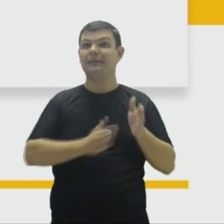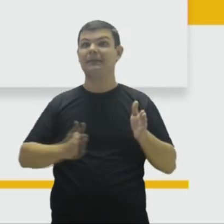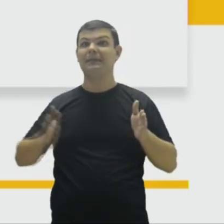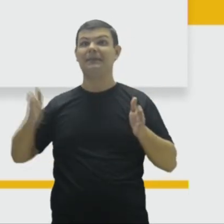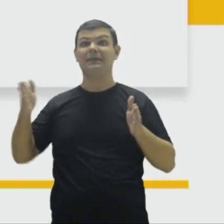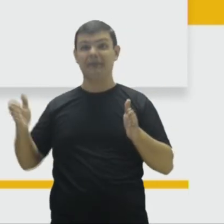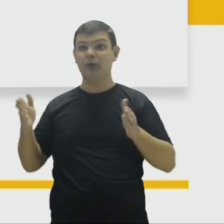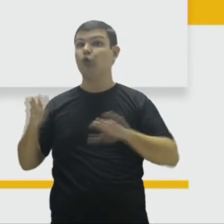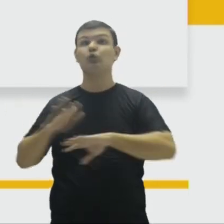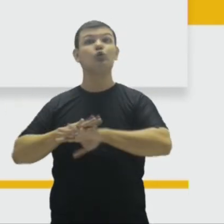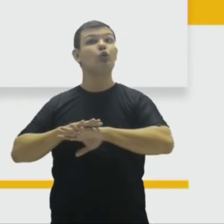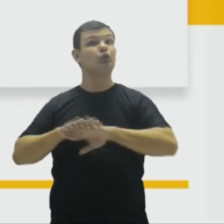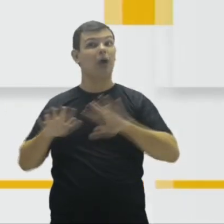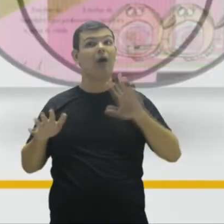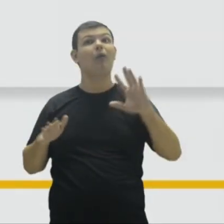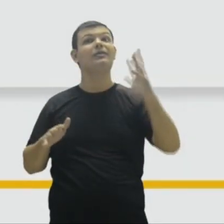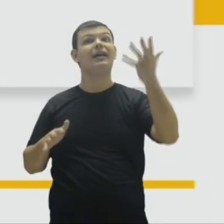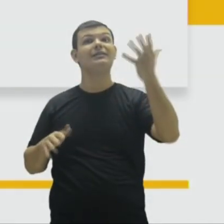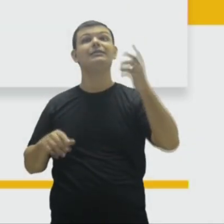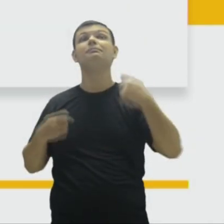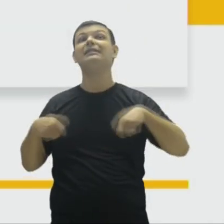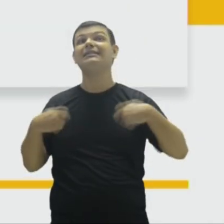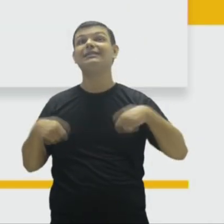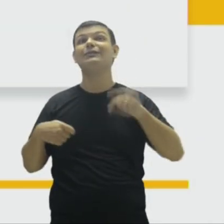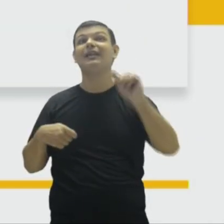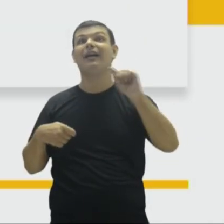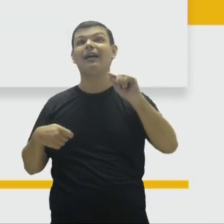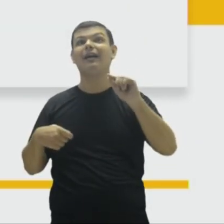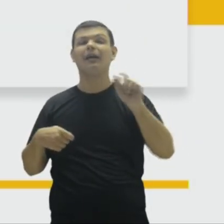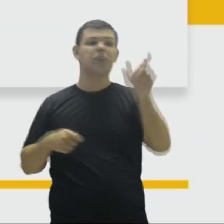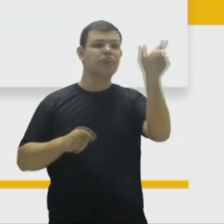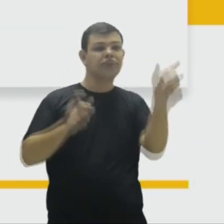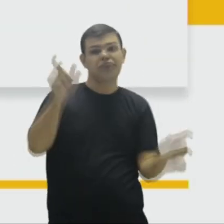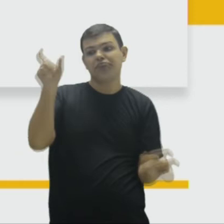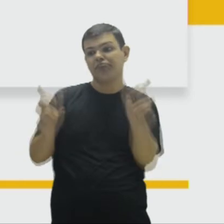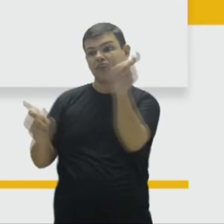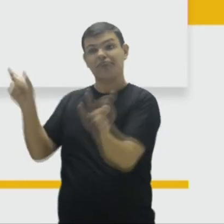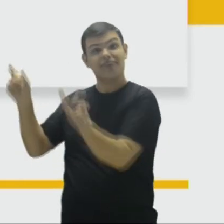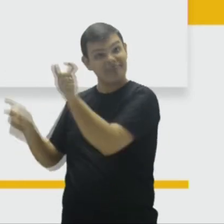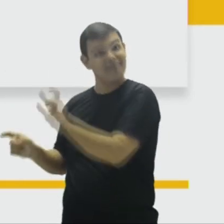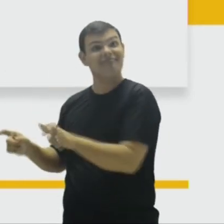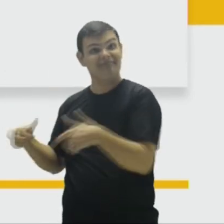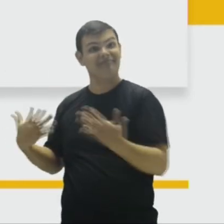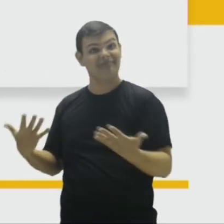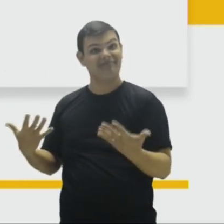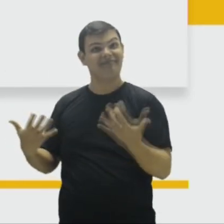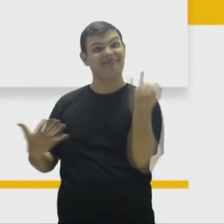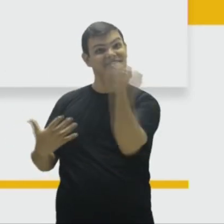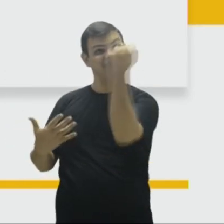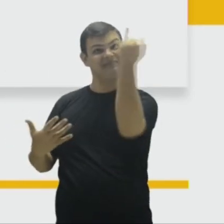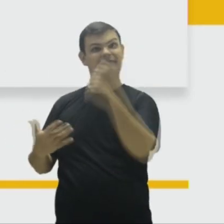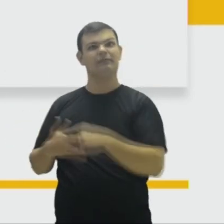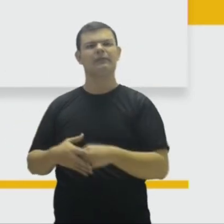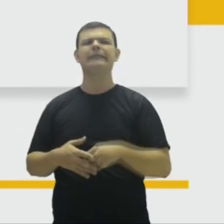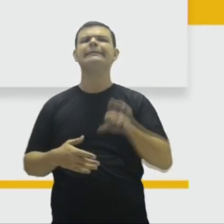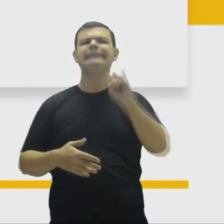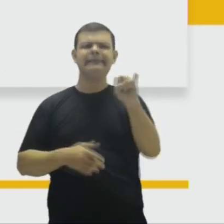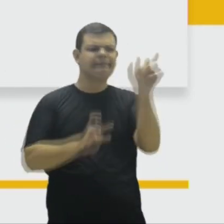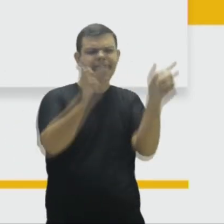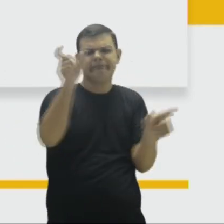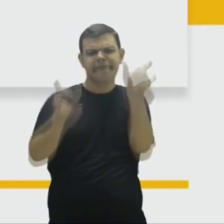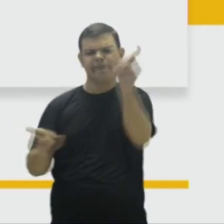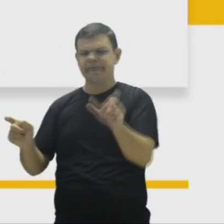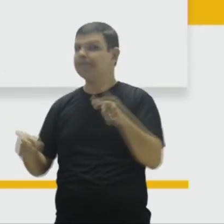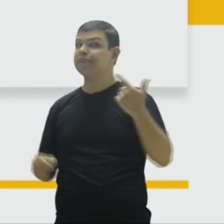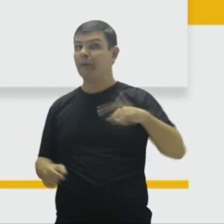pode acontecer se tiver personagens. A história não existiria sem os